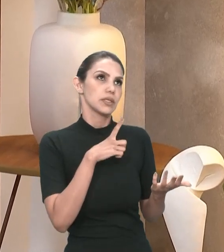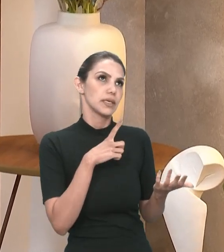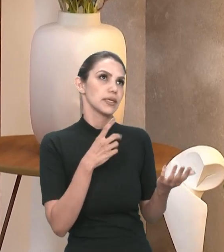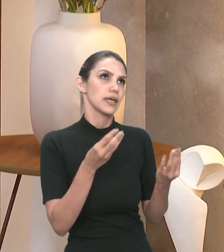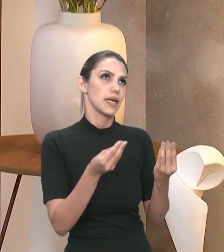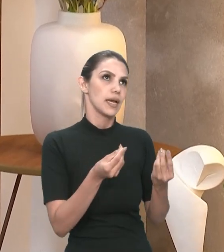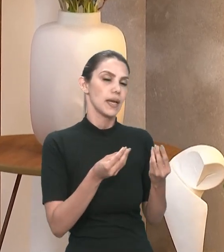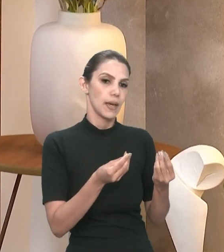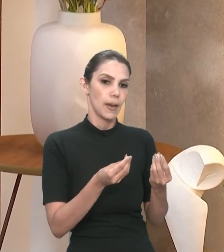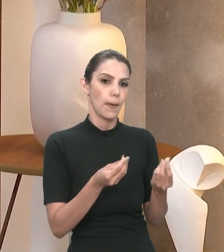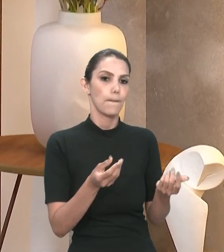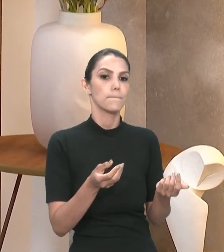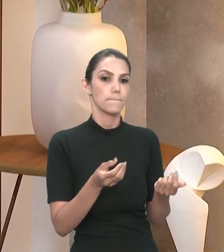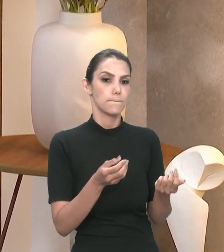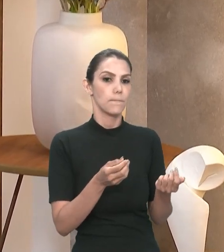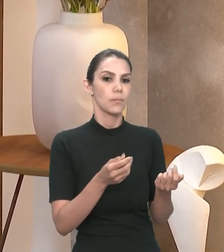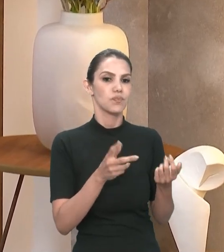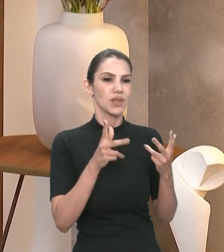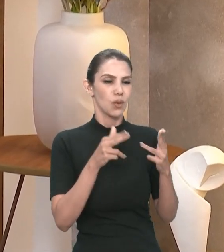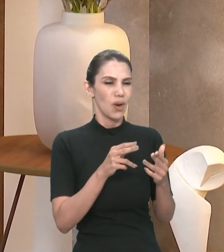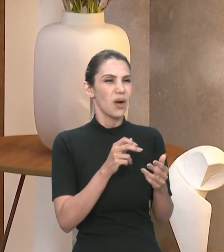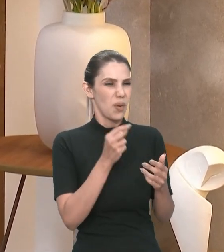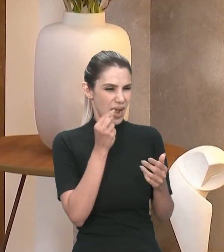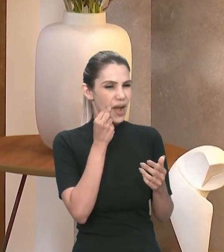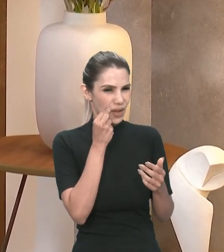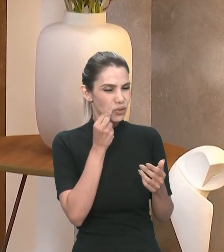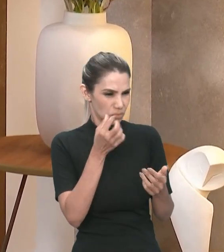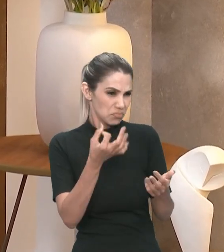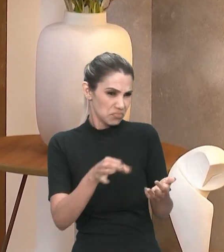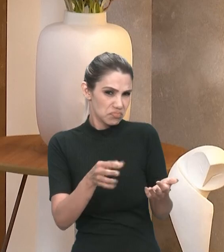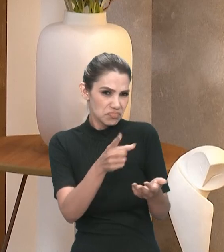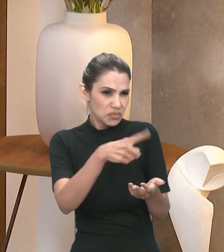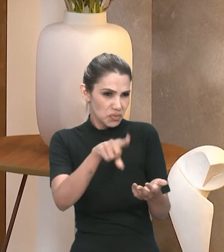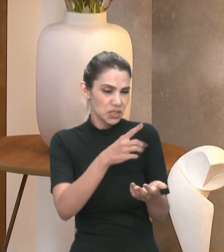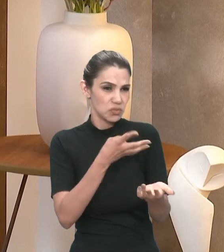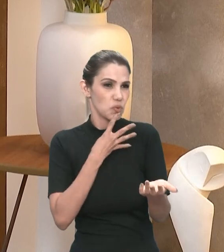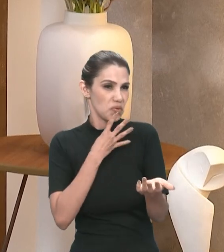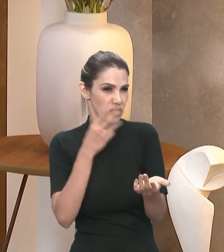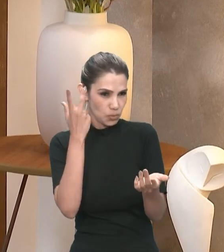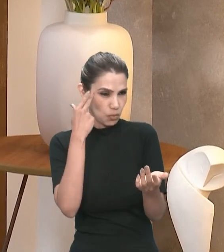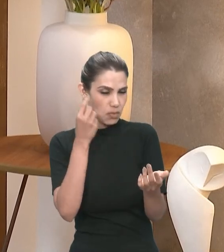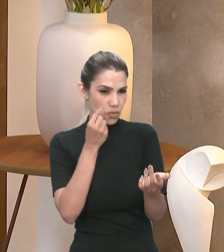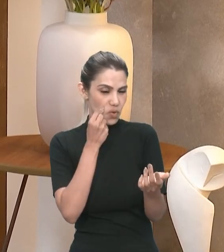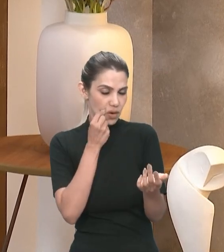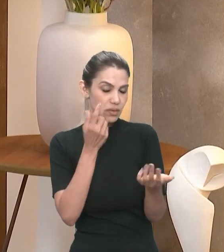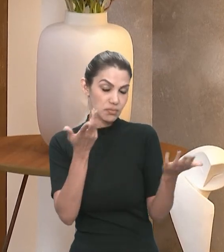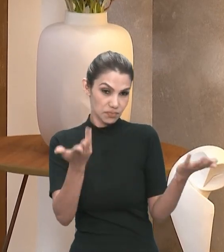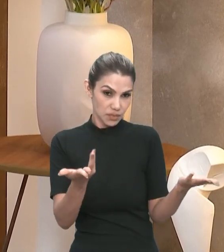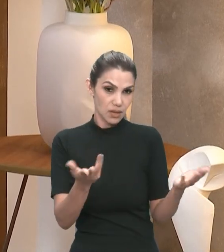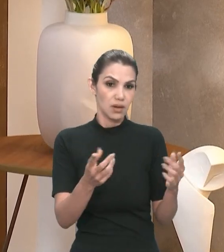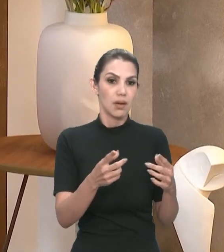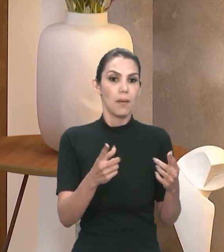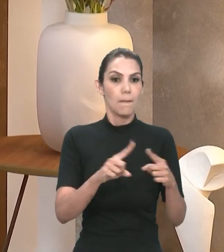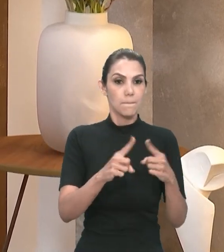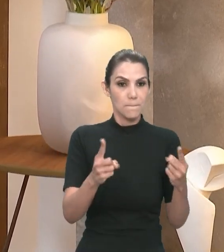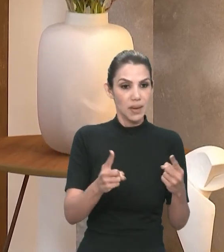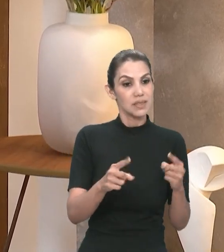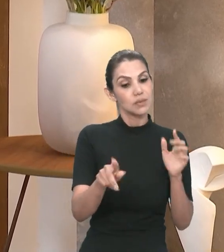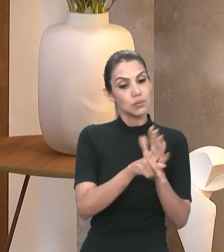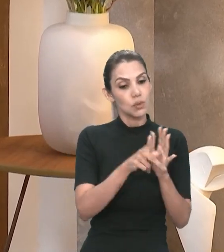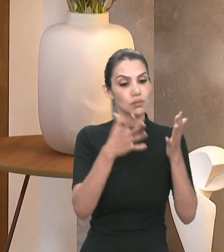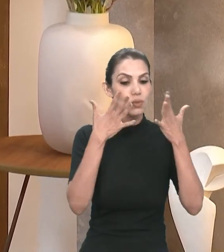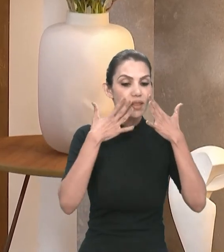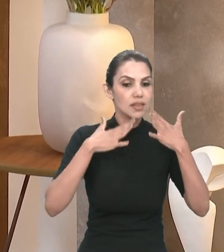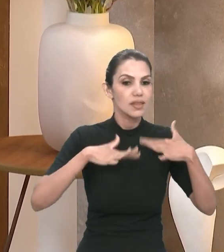roedores, como se fossem esses ratos, que é esse rato comum que a gente conhece. Só que esses roedores são da própria natureza, são